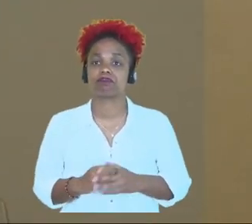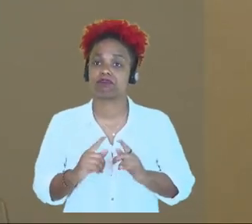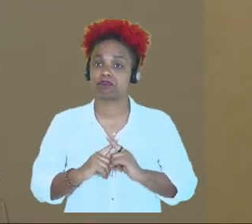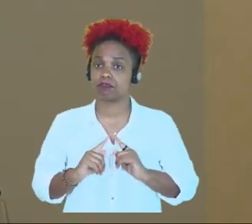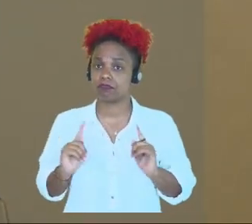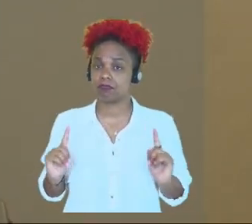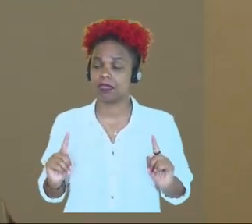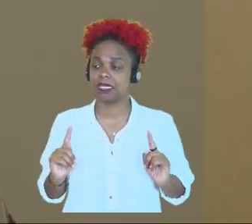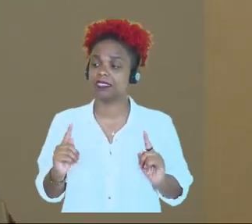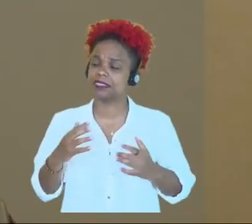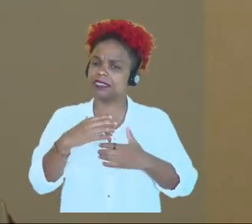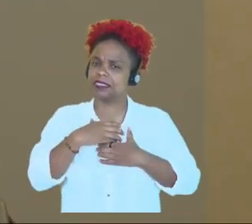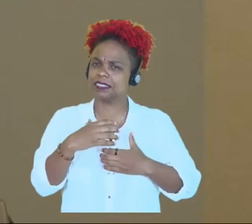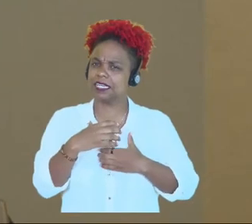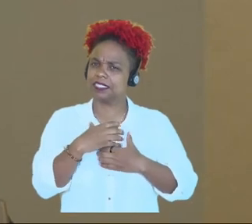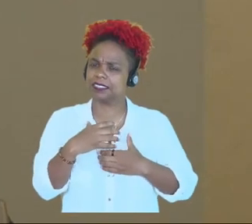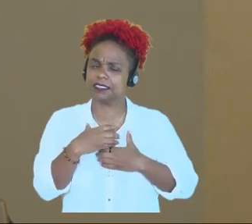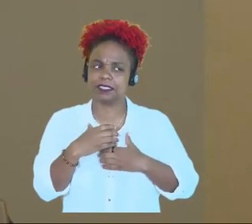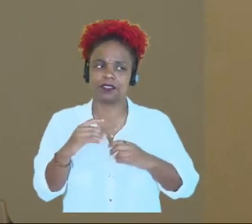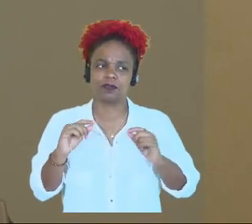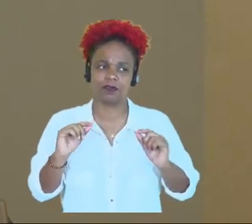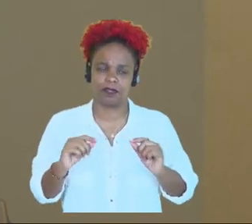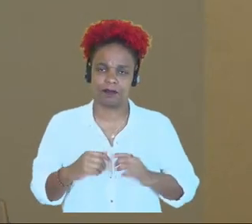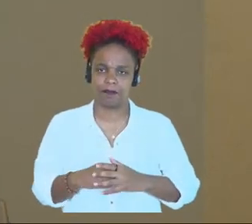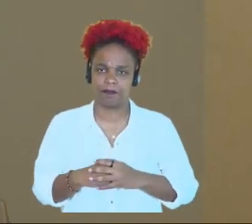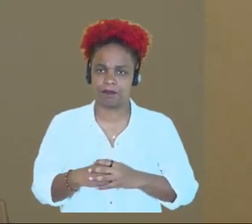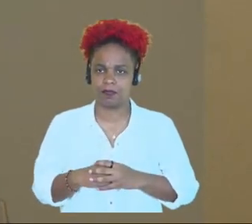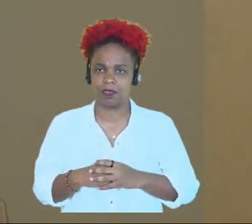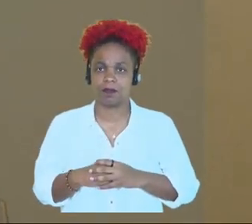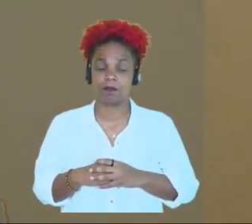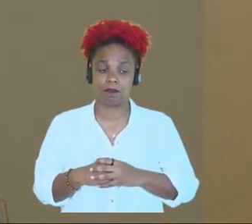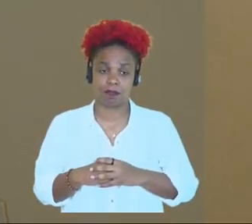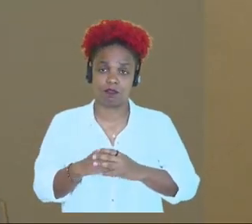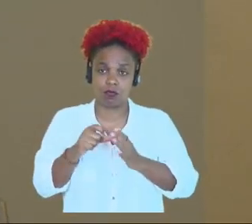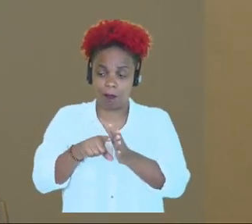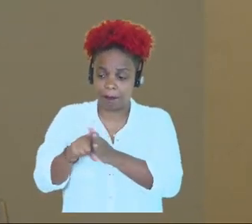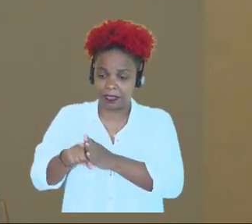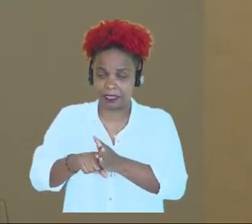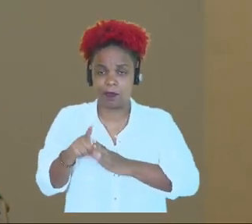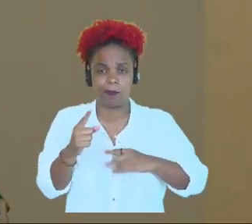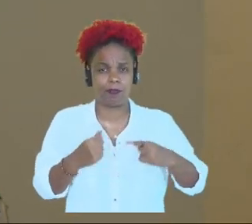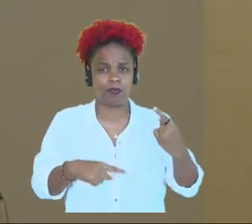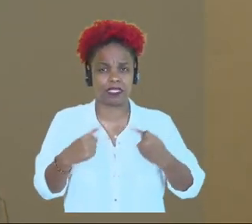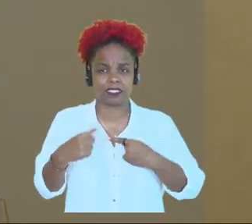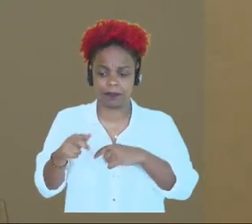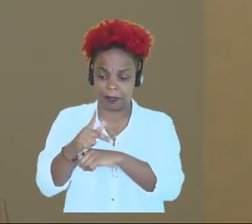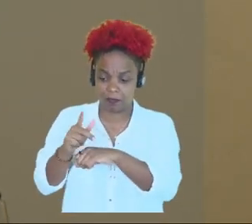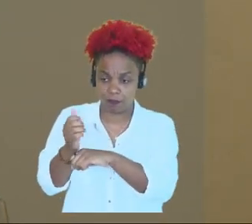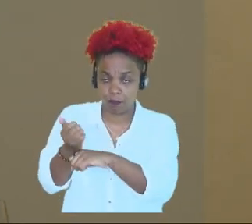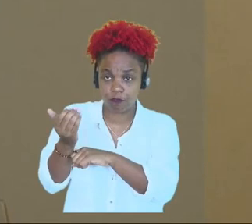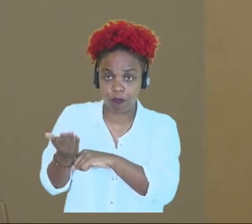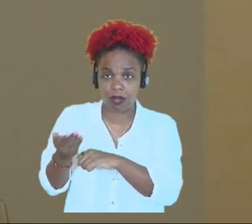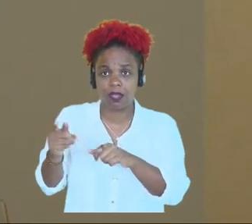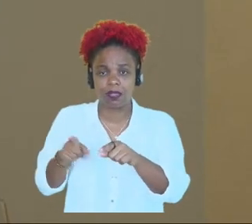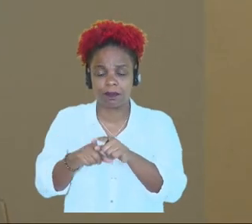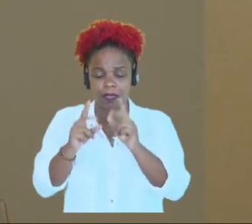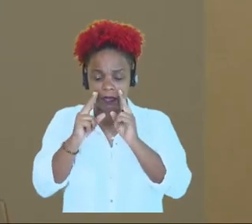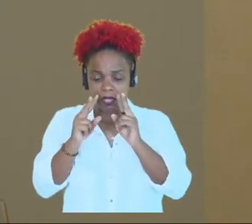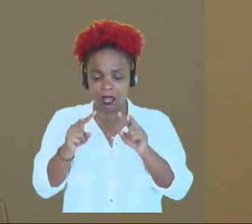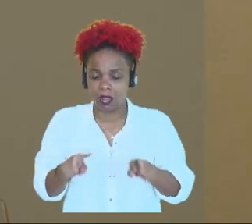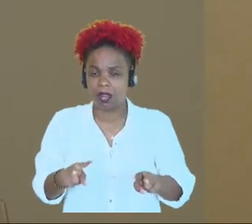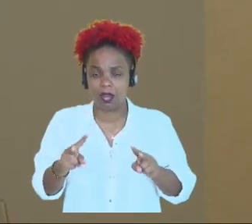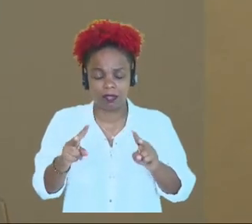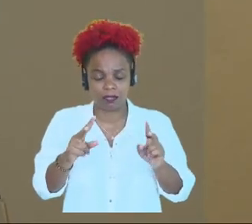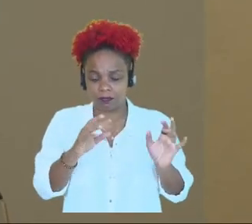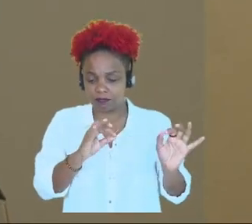Mas a sensação que eu tenho, e não só como pesquisador de política externa, mas, sobretudo, como observador muito, muito